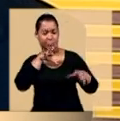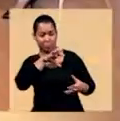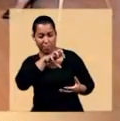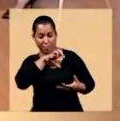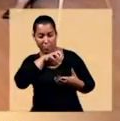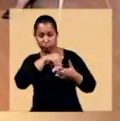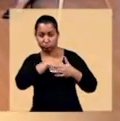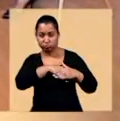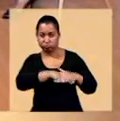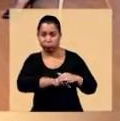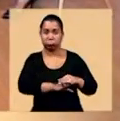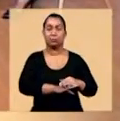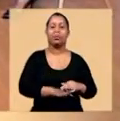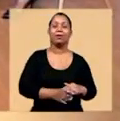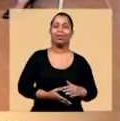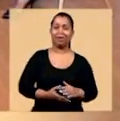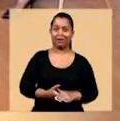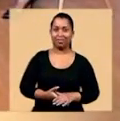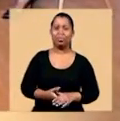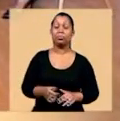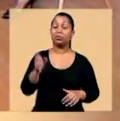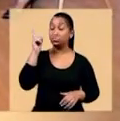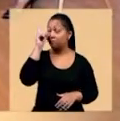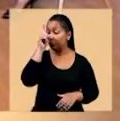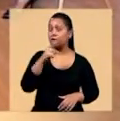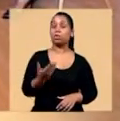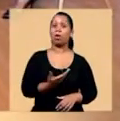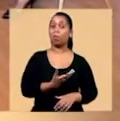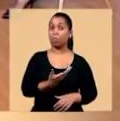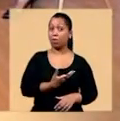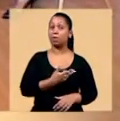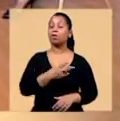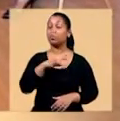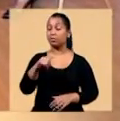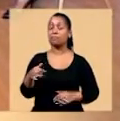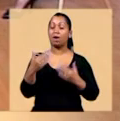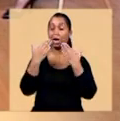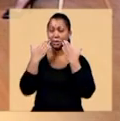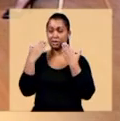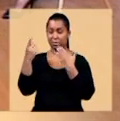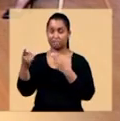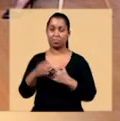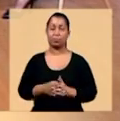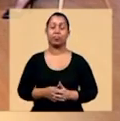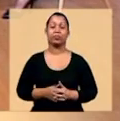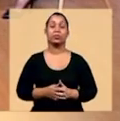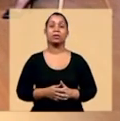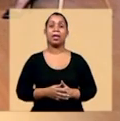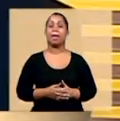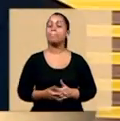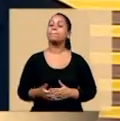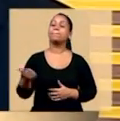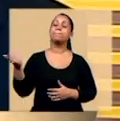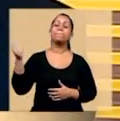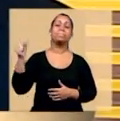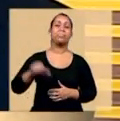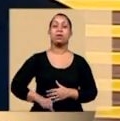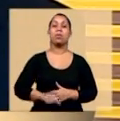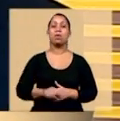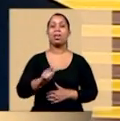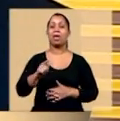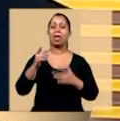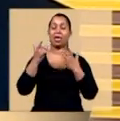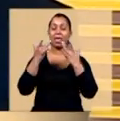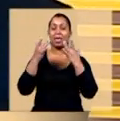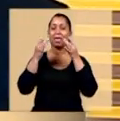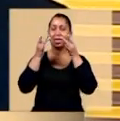às vezes a testemunha deve ser muito difícil conseguir algum colega que vá testemunhar. Eu costumo dizer que uma das